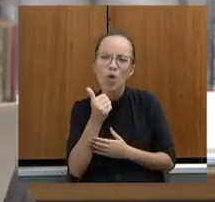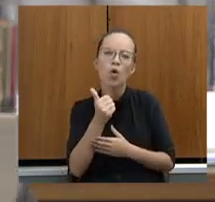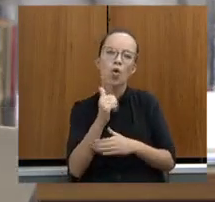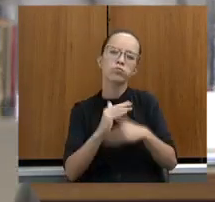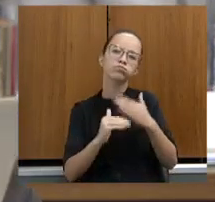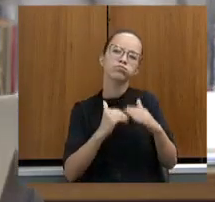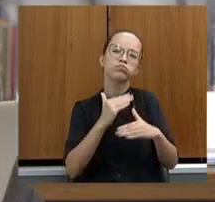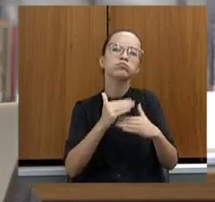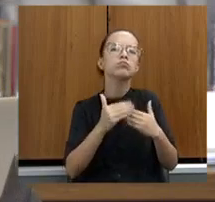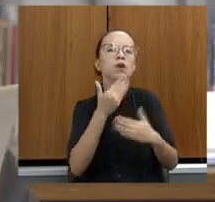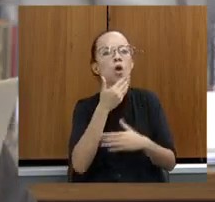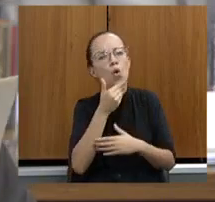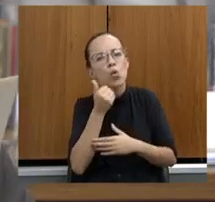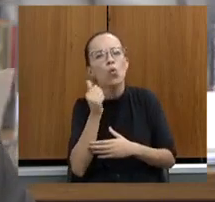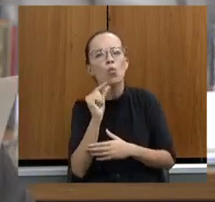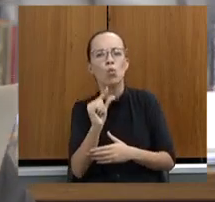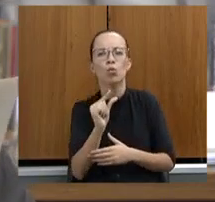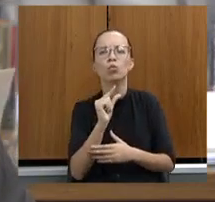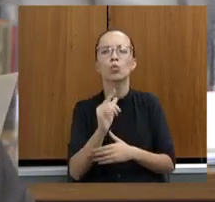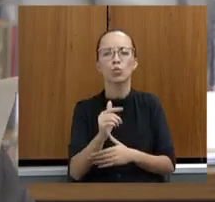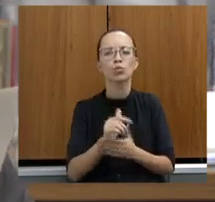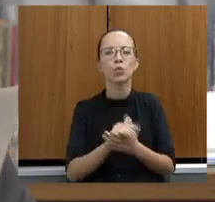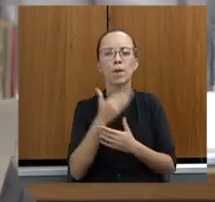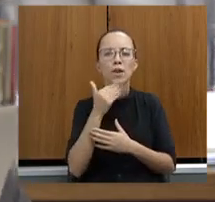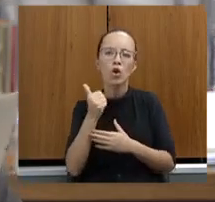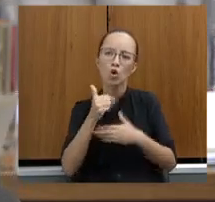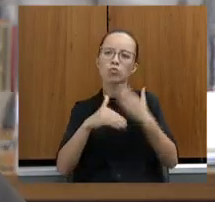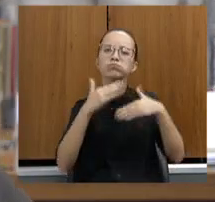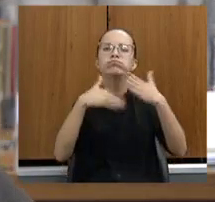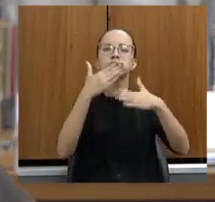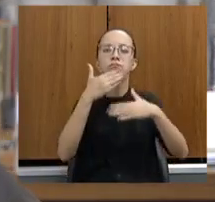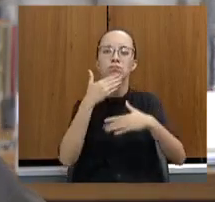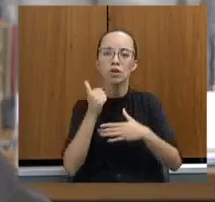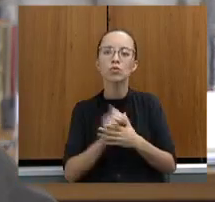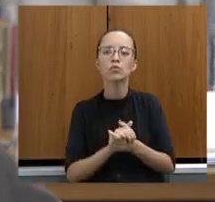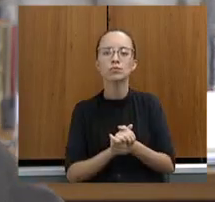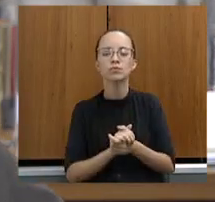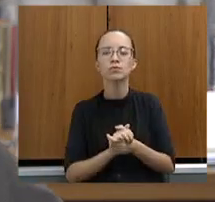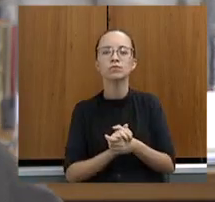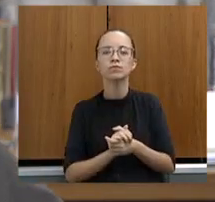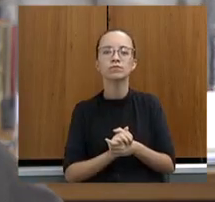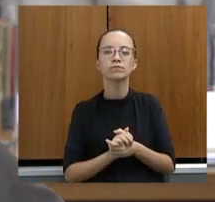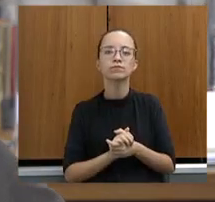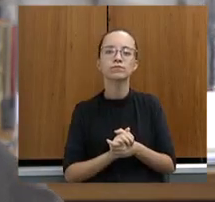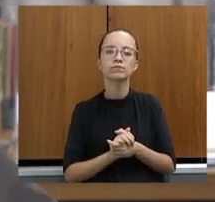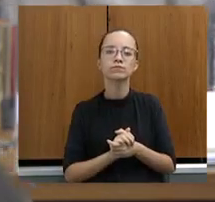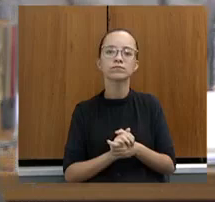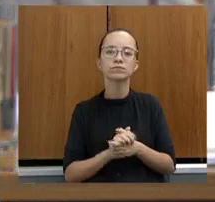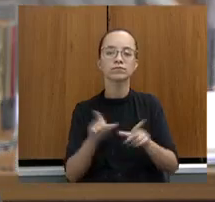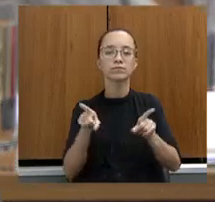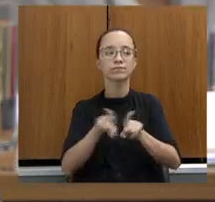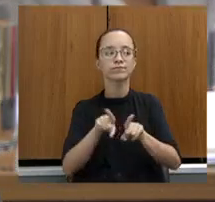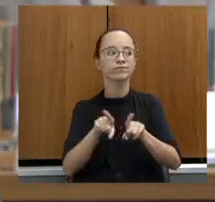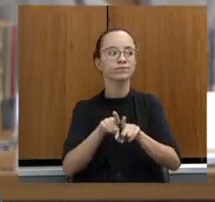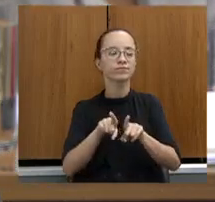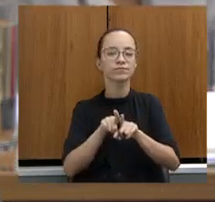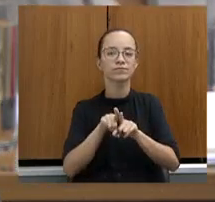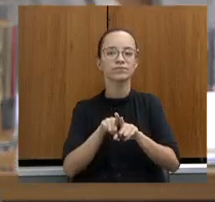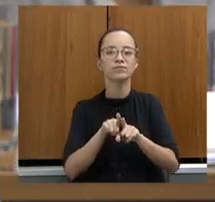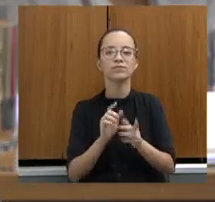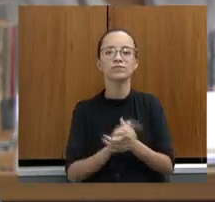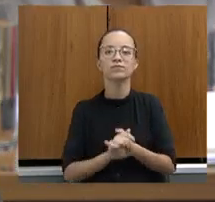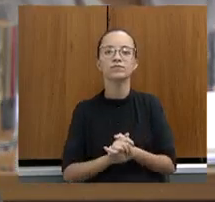deixar isso claro avançou bastante tá então deixar isso aqui consignado também é